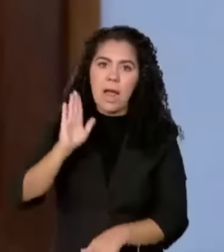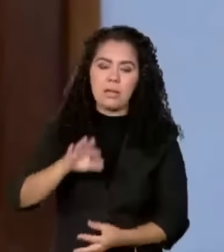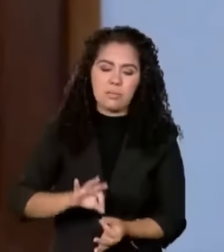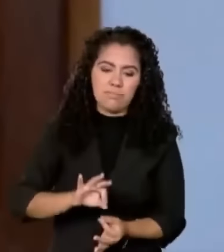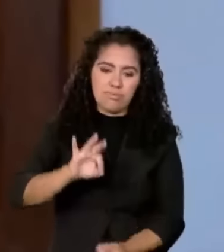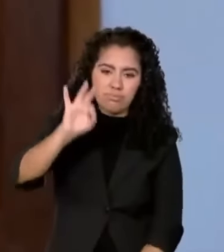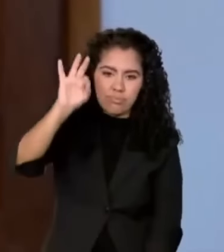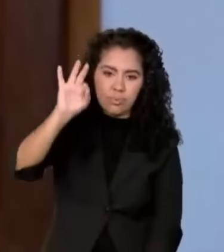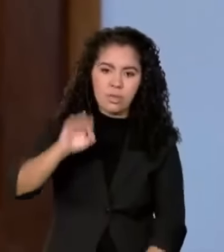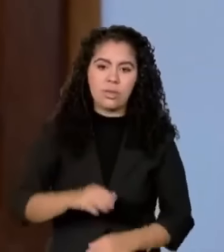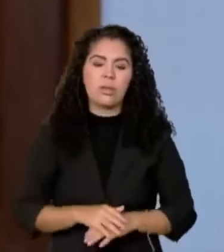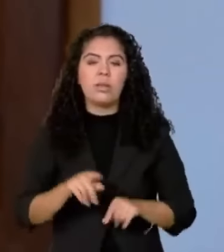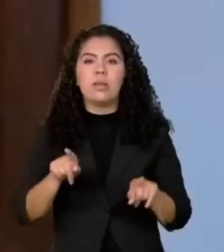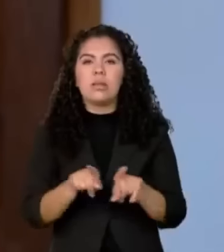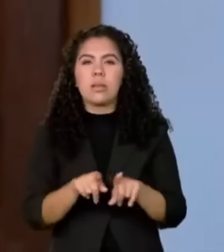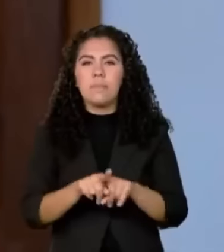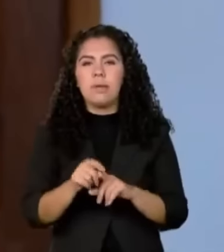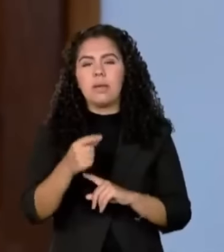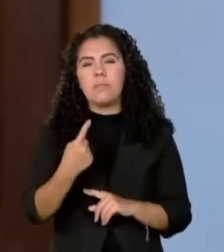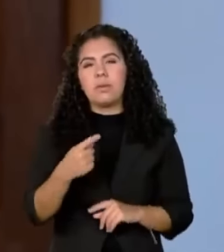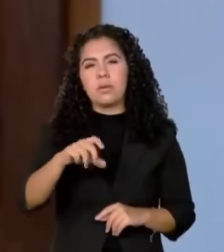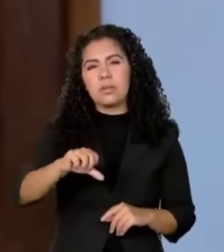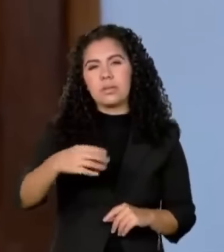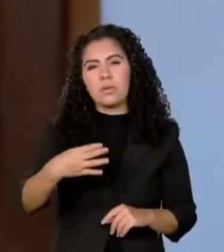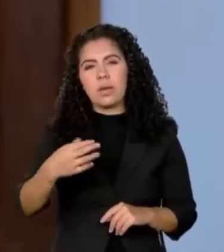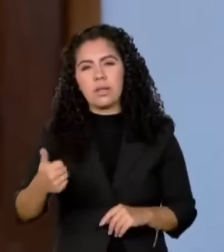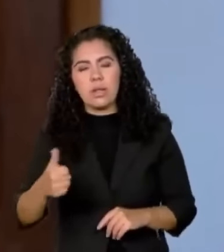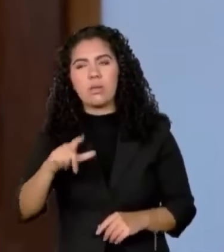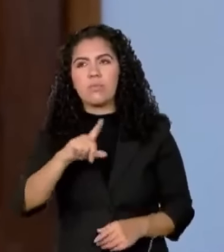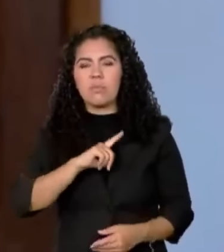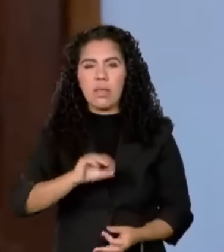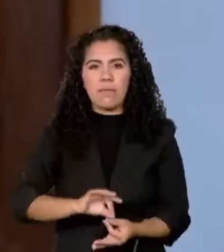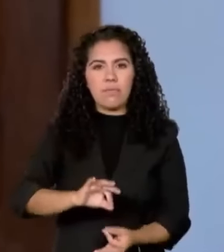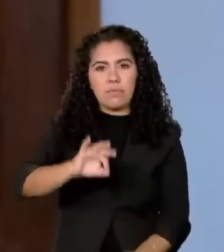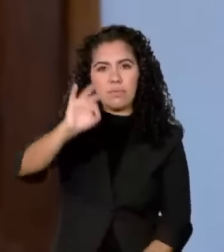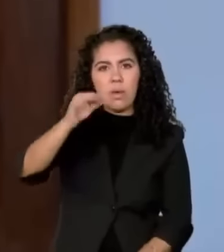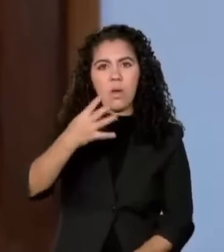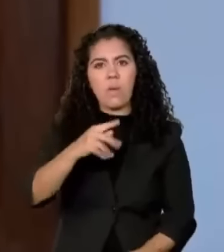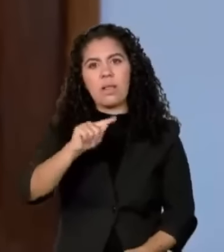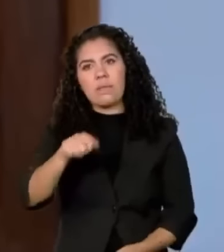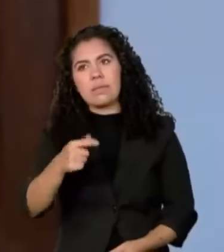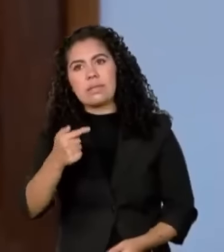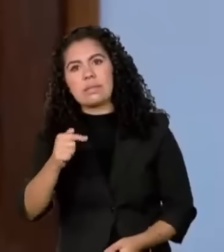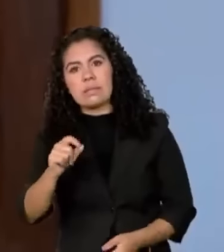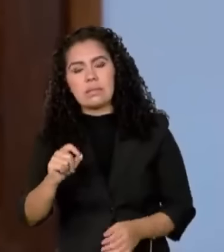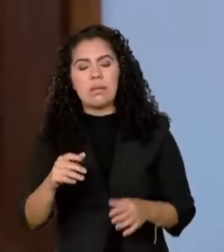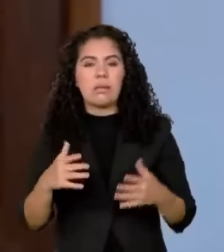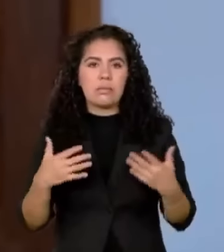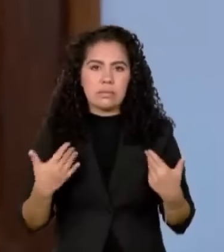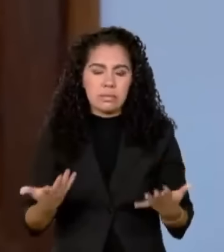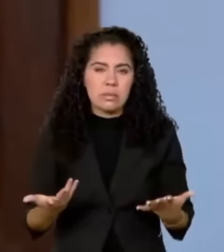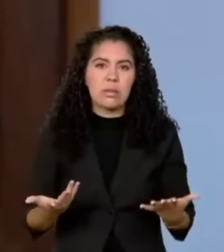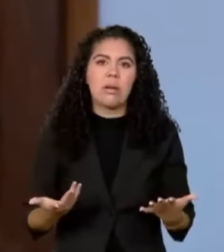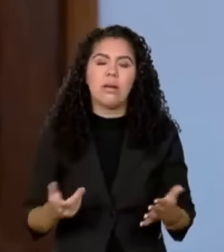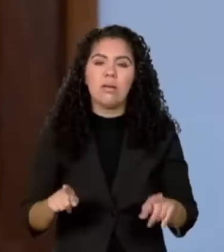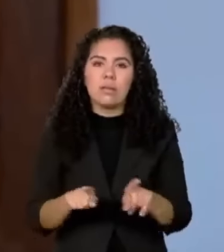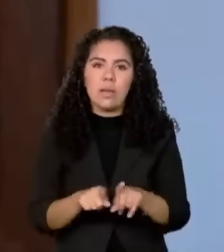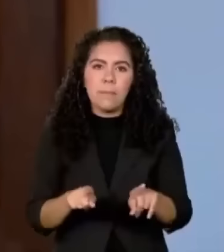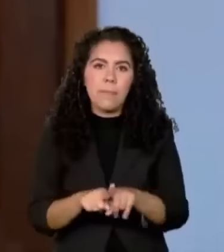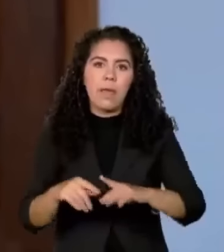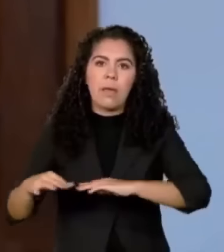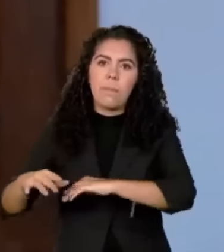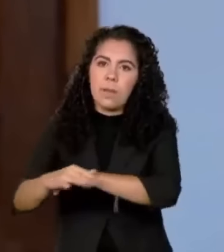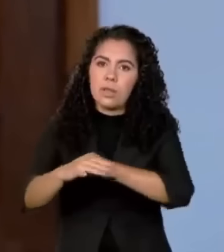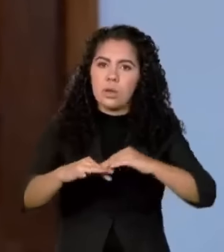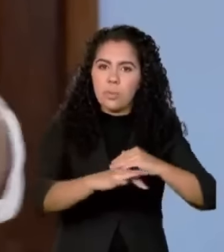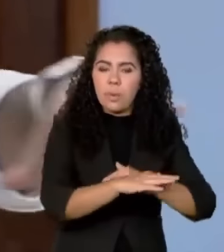E 1941 foi 4,70 metros, alguma coisa assim, mas será algo gravíssimo, né? na região das ilhas em Porto Alegre, né, na região metropolitana,